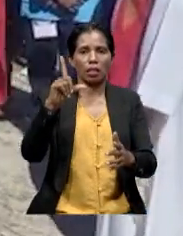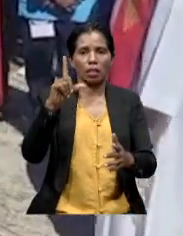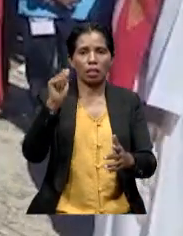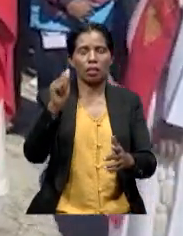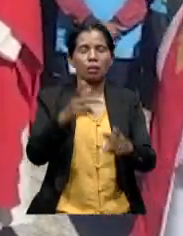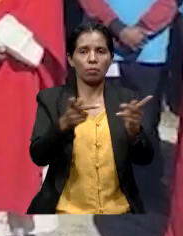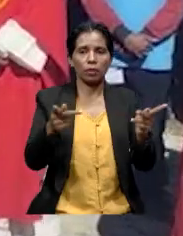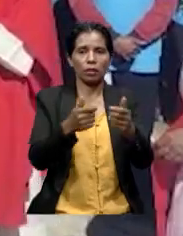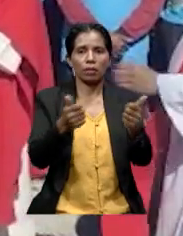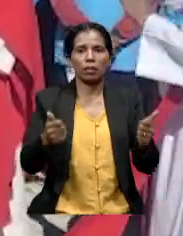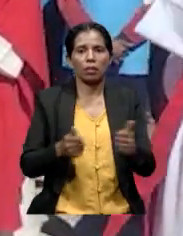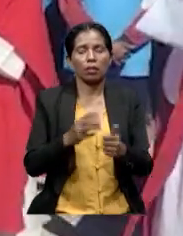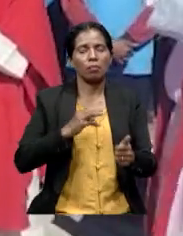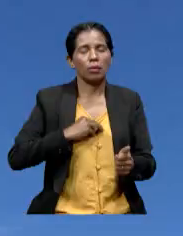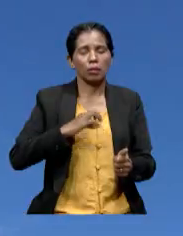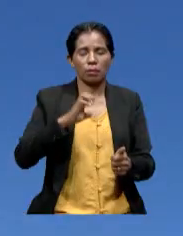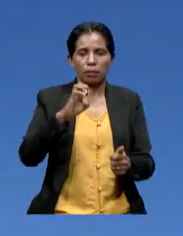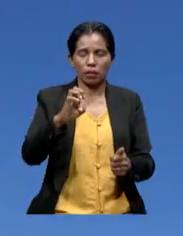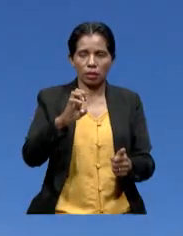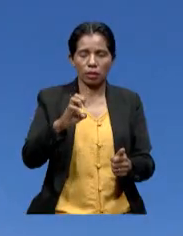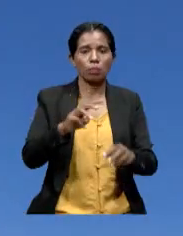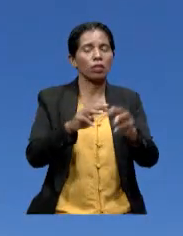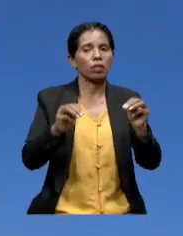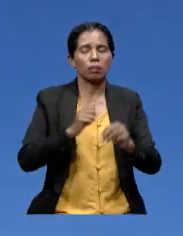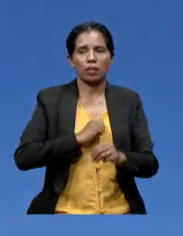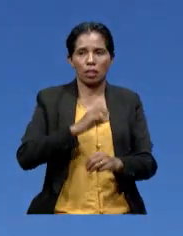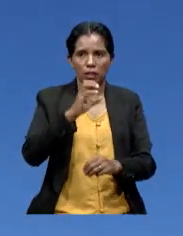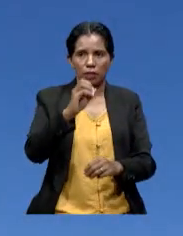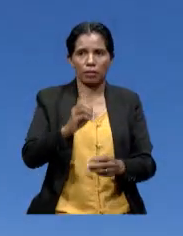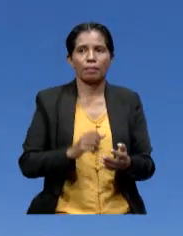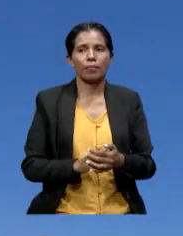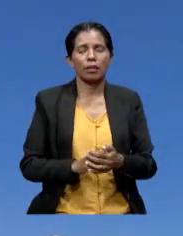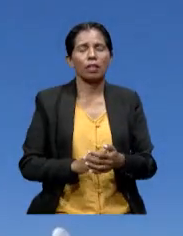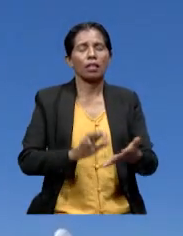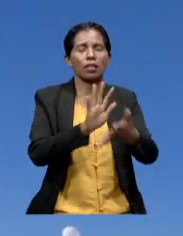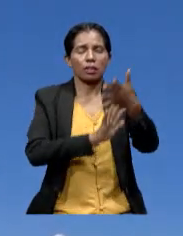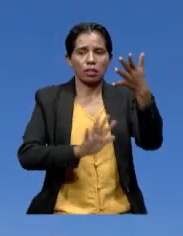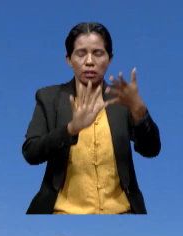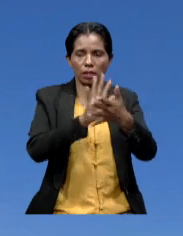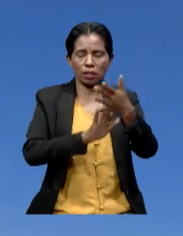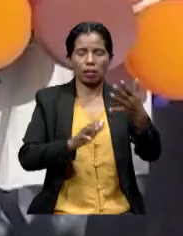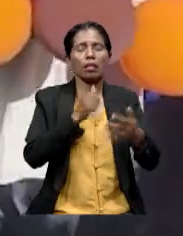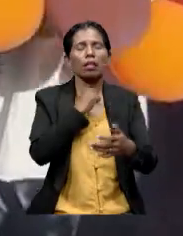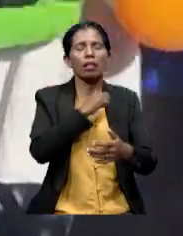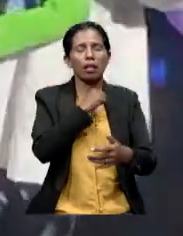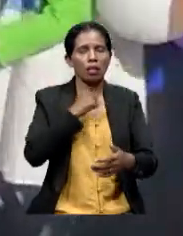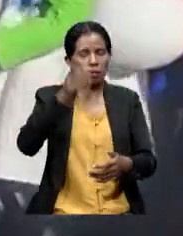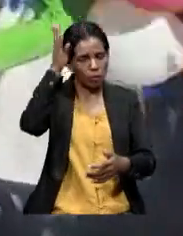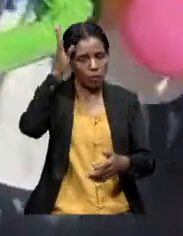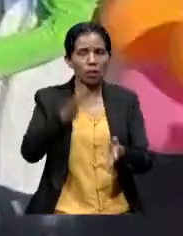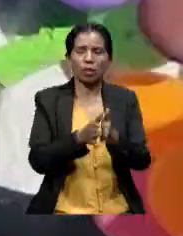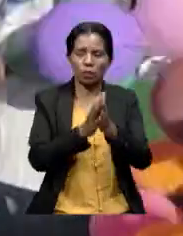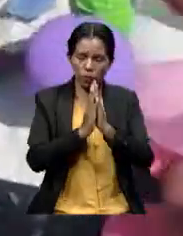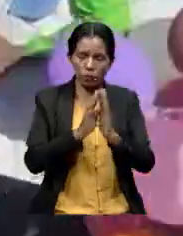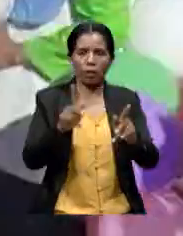posto administrativo Mobisi, município Ainaro. E a cerimônia inauguração, né, Dom Virgílio Cardeal Husuba Serani